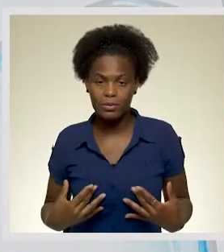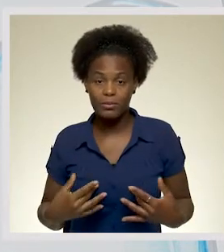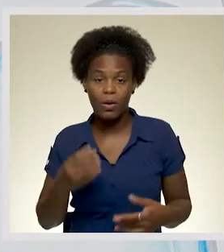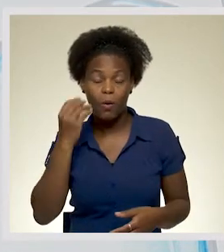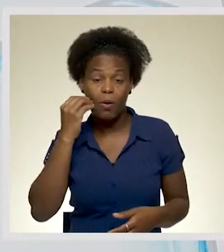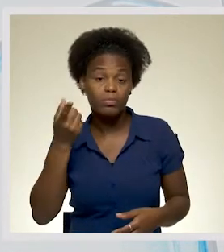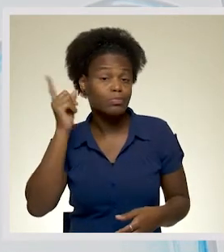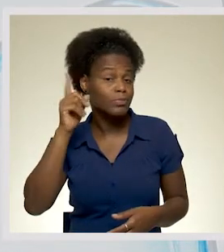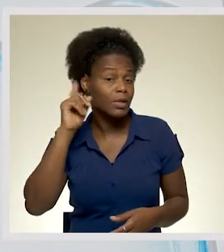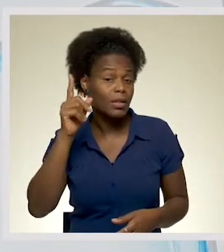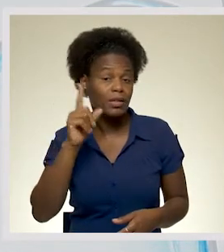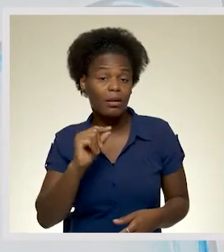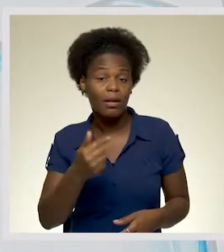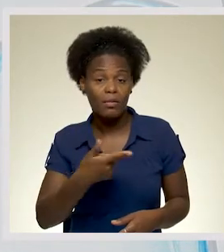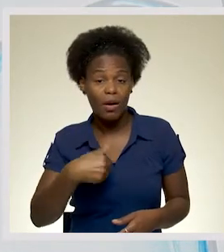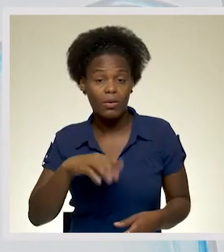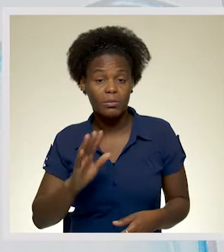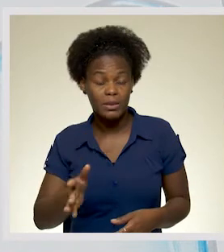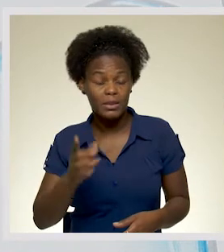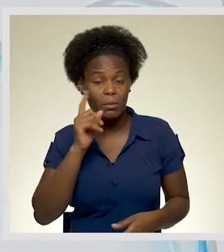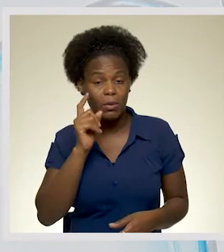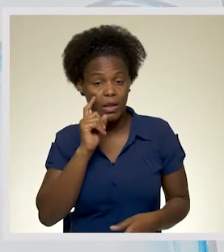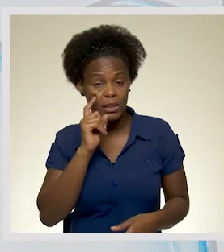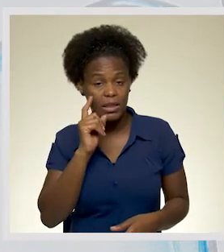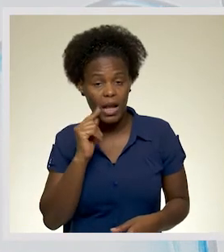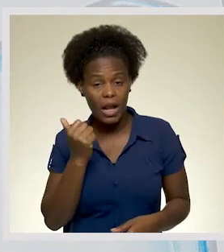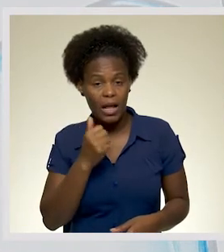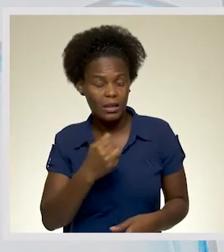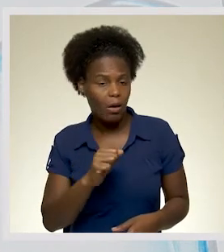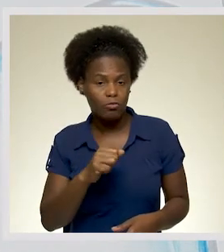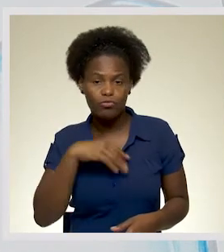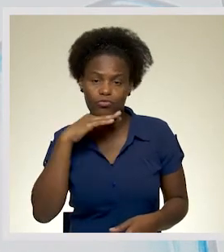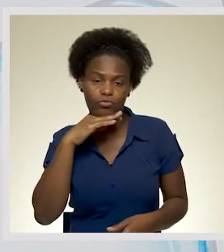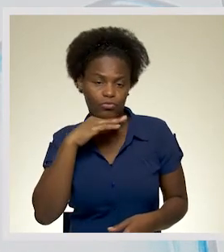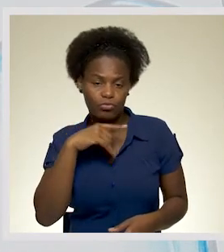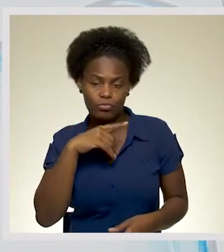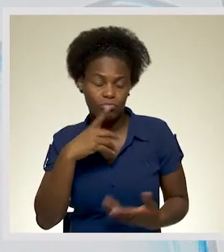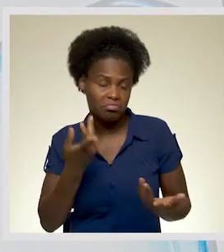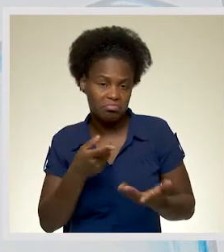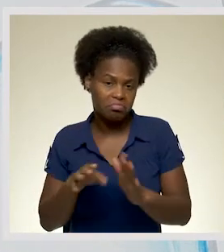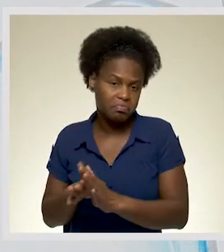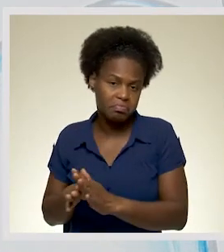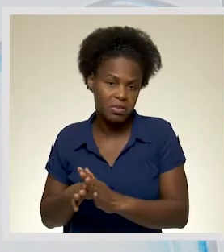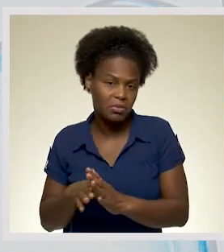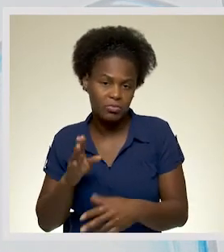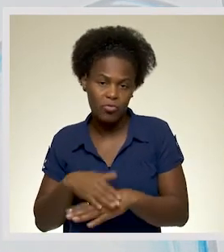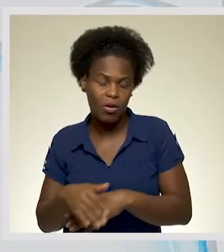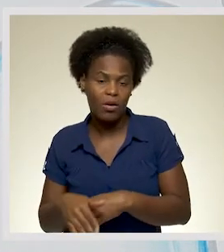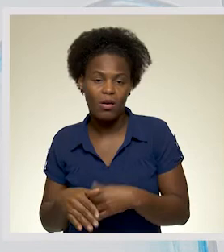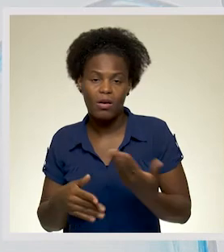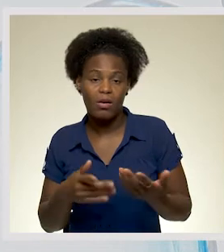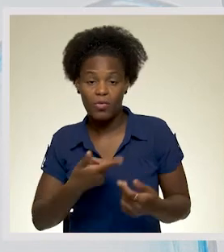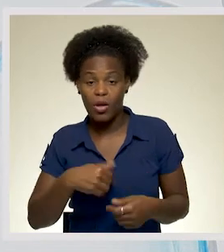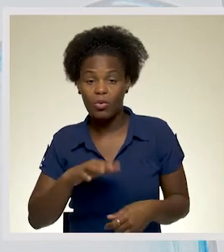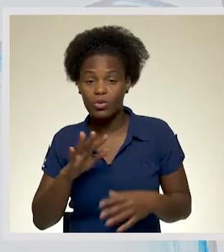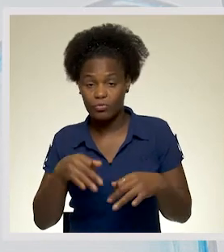Como é fundamental, temos que preservá-la e não poluí-la, evitando esses fatores que